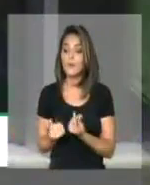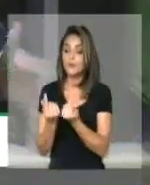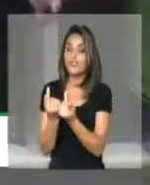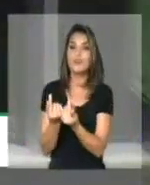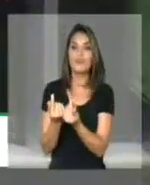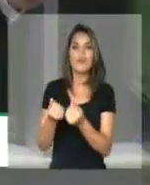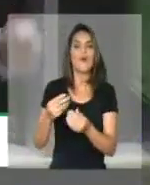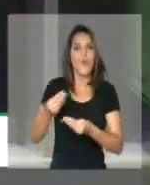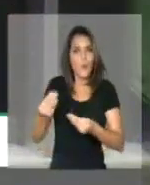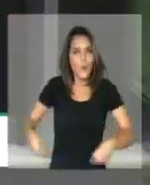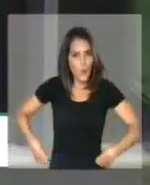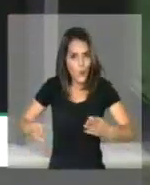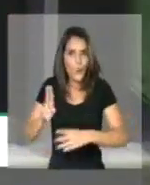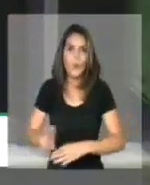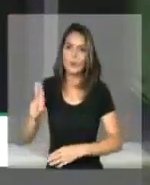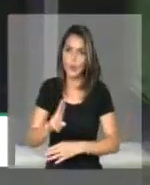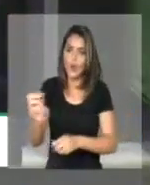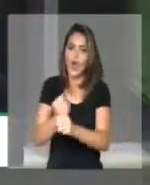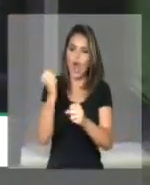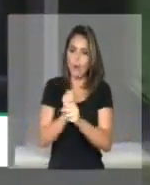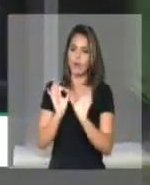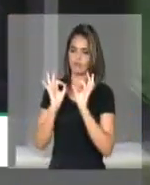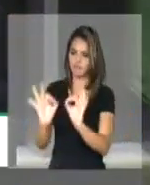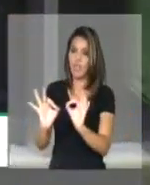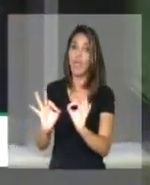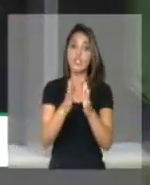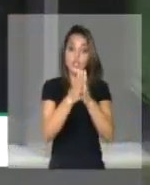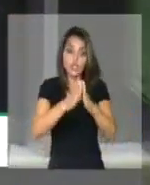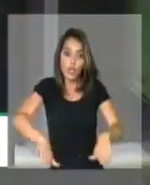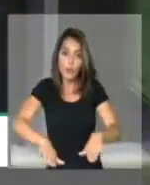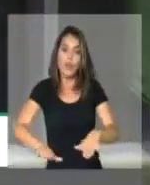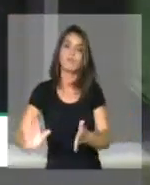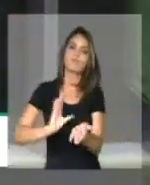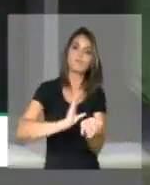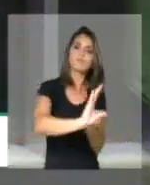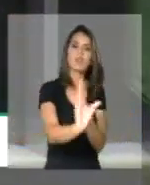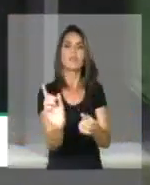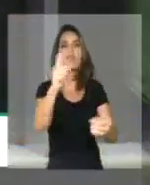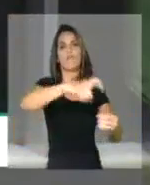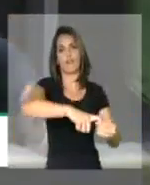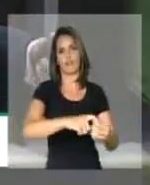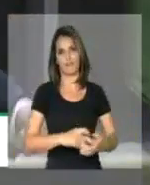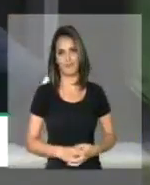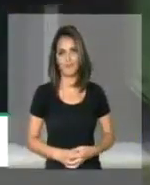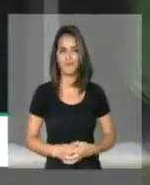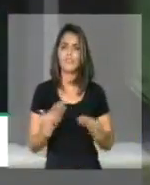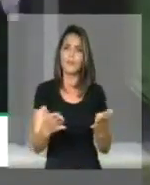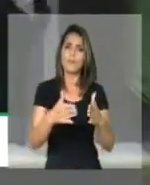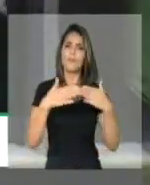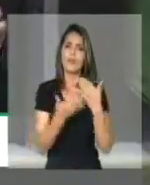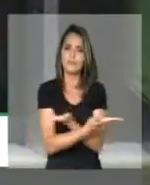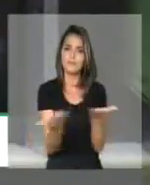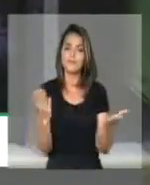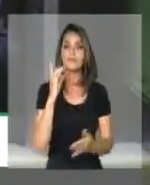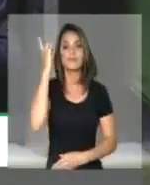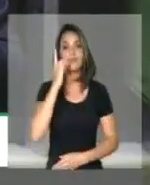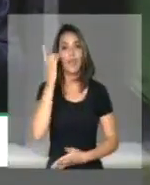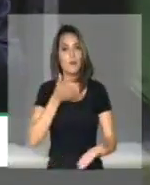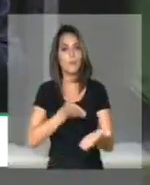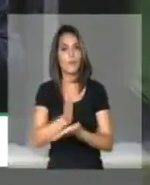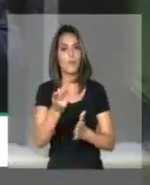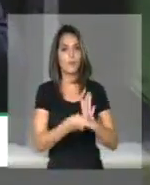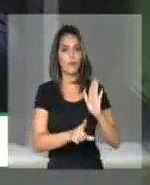sobra. Então, eu peço o apoio de todos os líderes da casa, dos senhores e das senhoras parlamentares, para que nós possamos aprovar